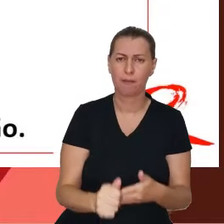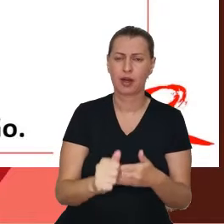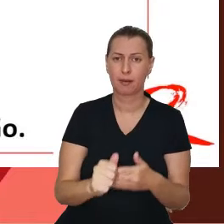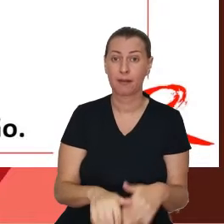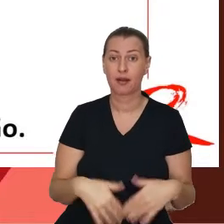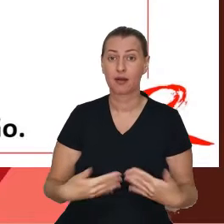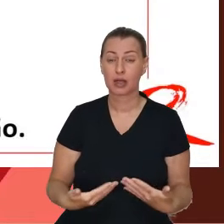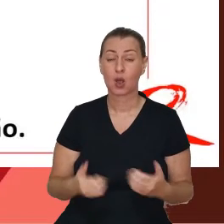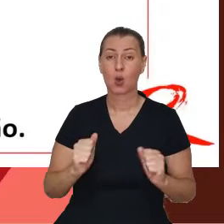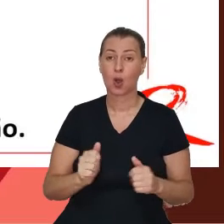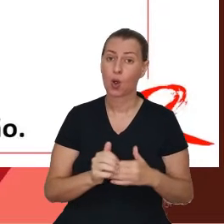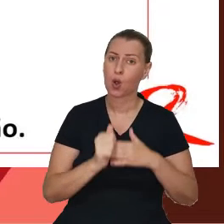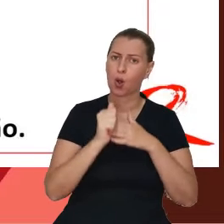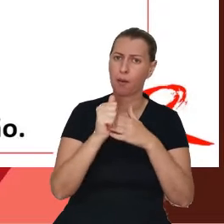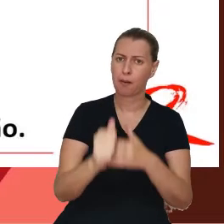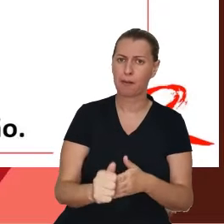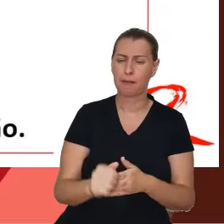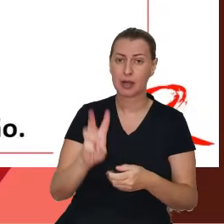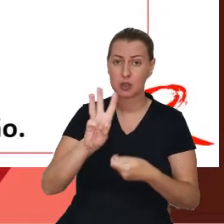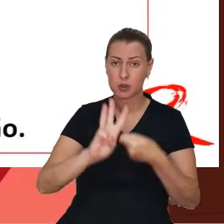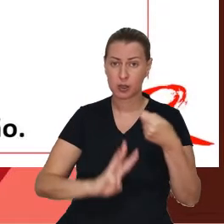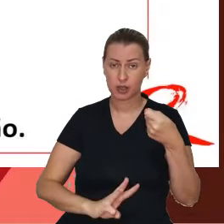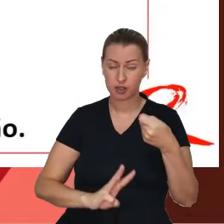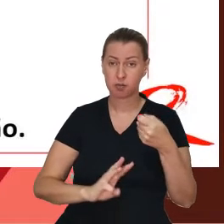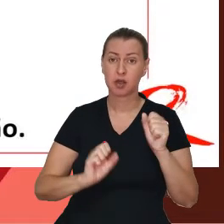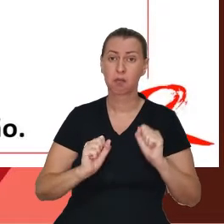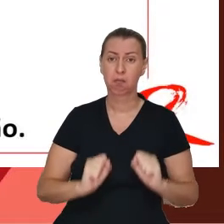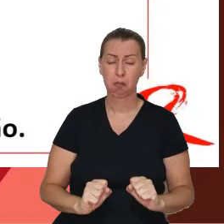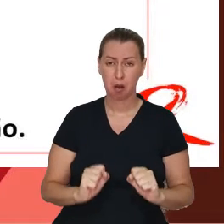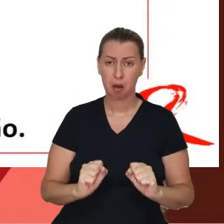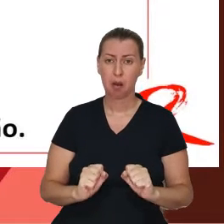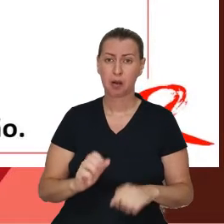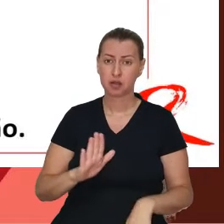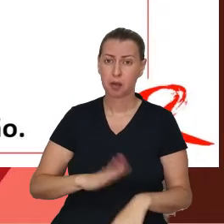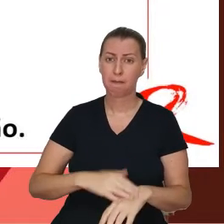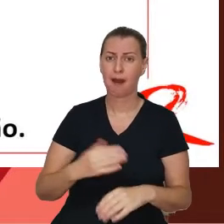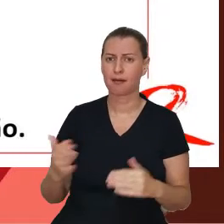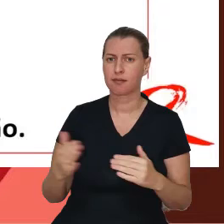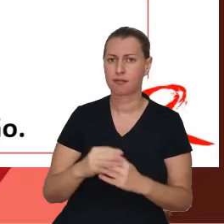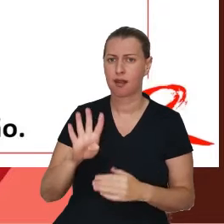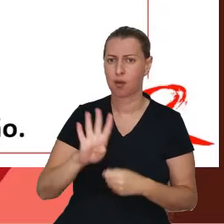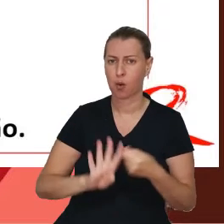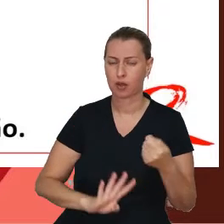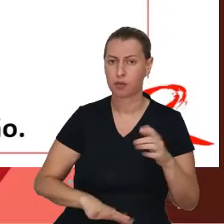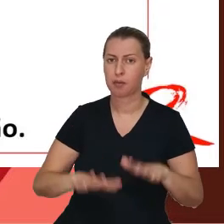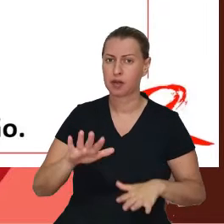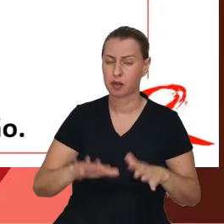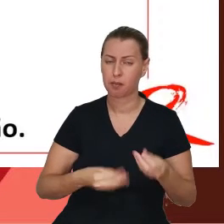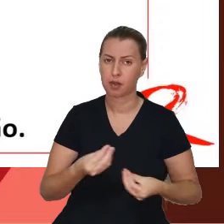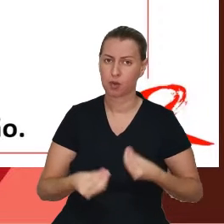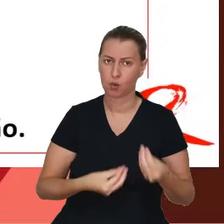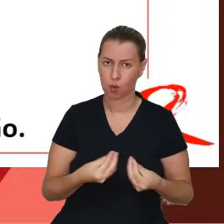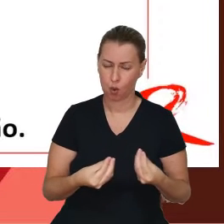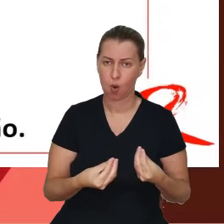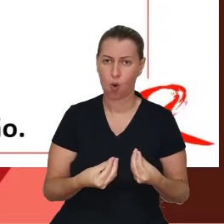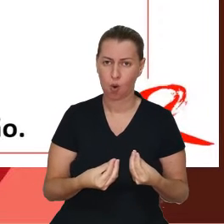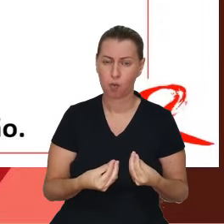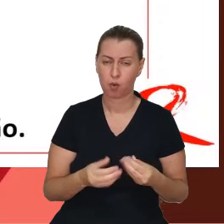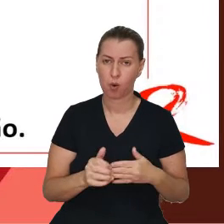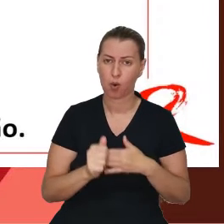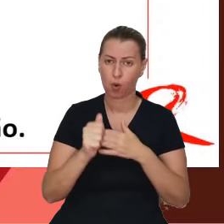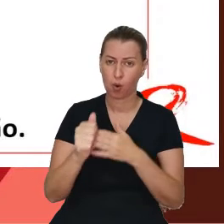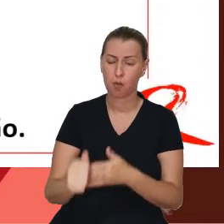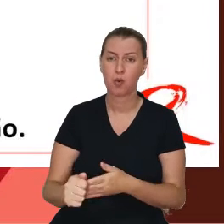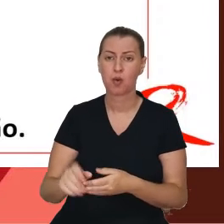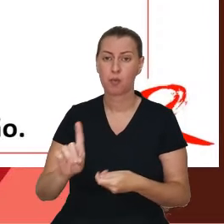né, é um acompanhamento trimestral, que pode se prolongar até 4 meses, ou dependendo da situação, o